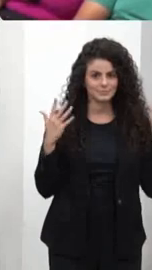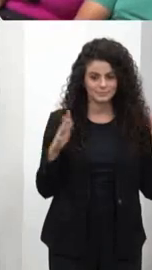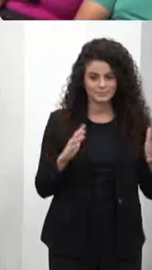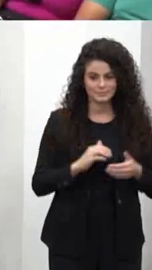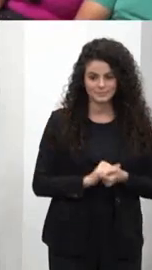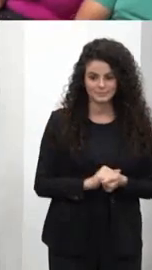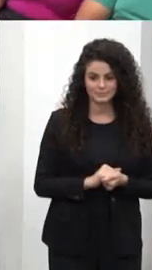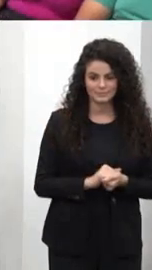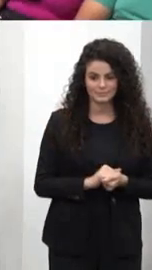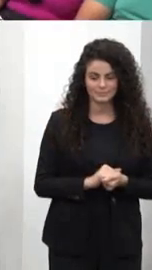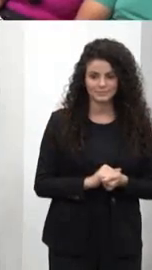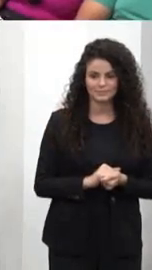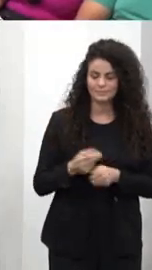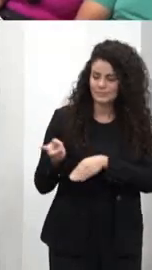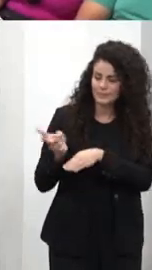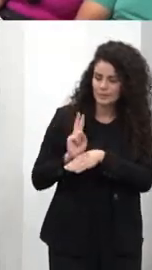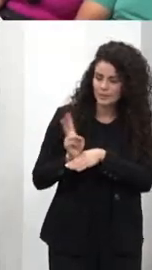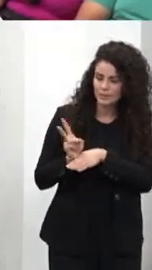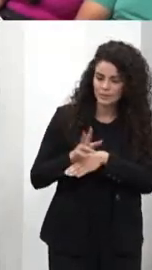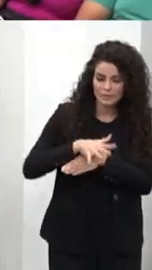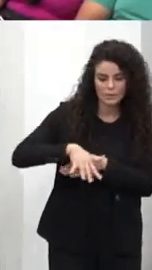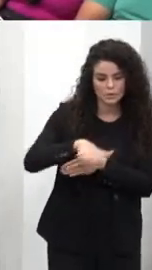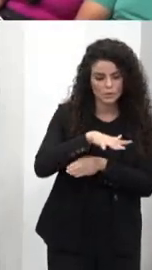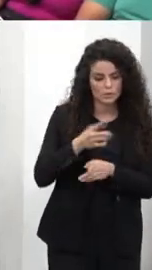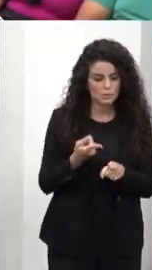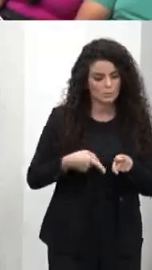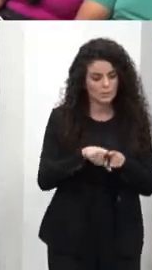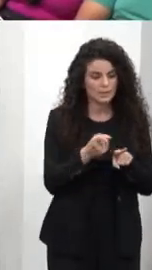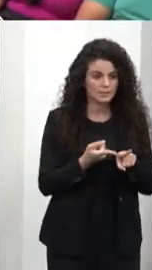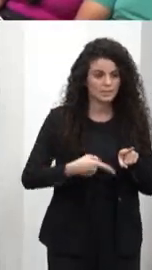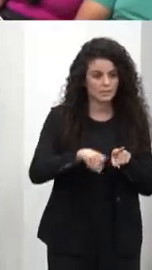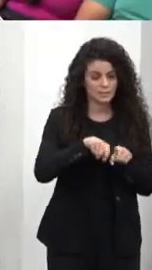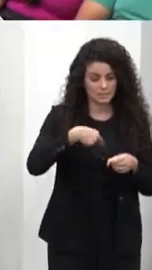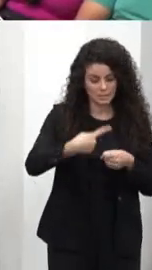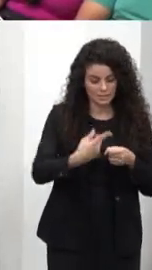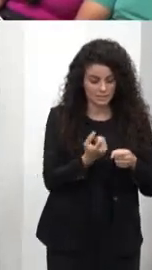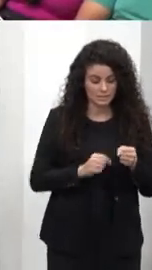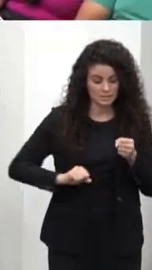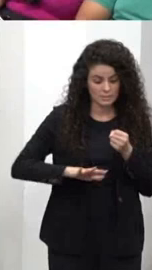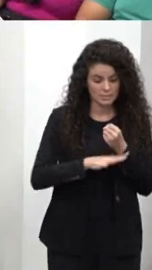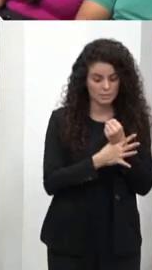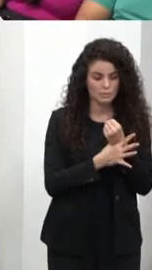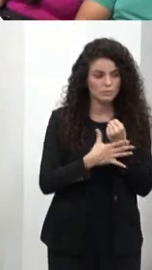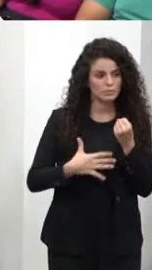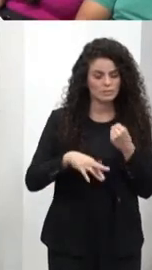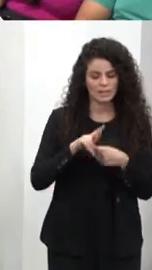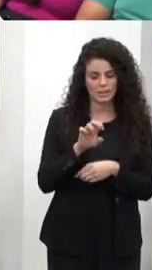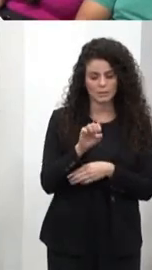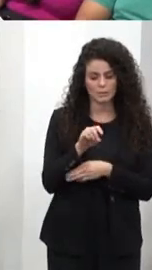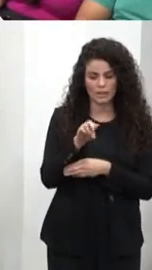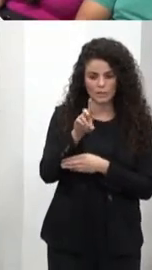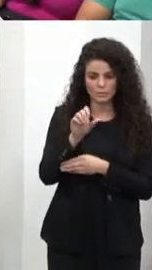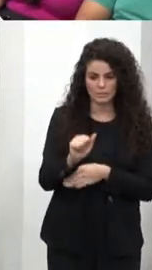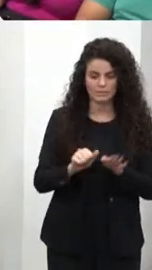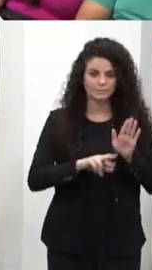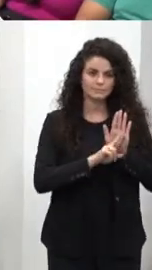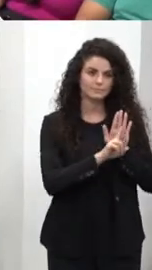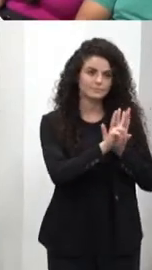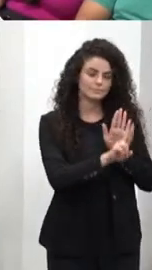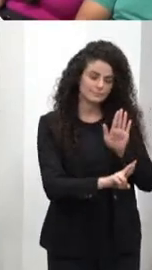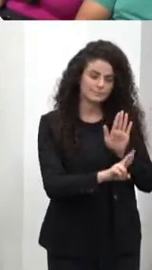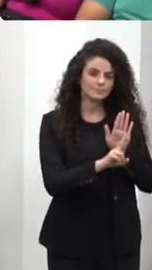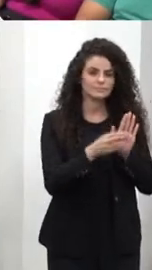senhora supervisora de convênios da Prefeitura Municipal de São José genivalda ronconi neste ato representando o